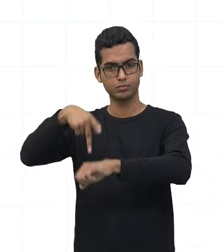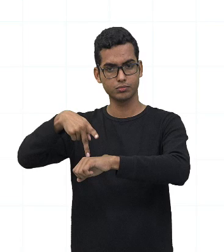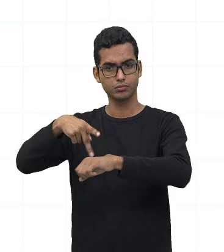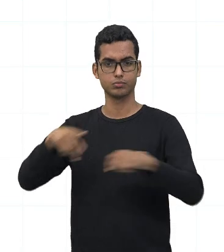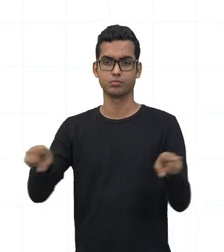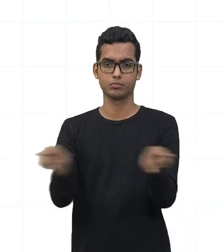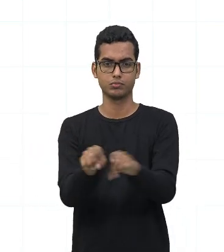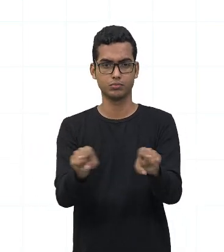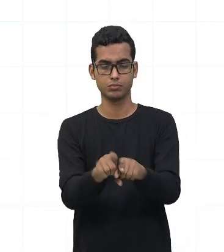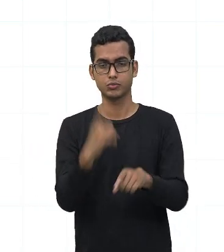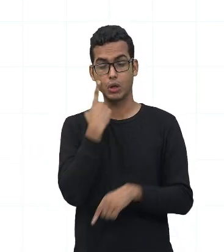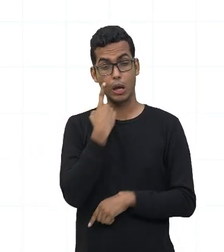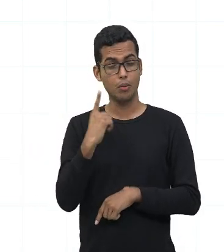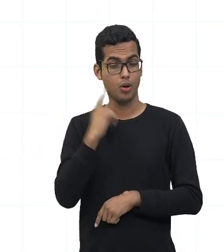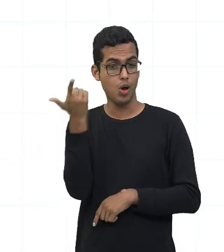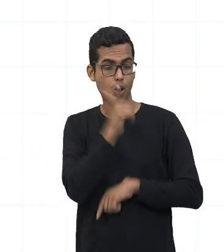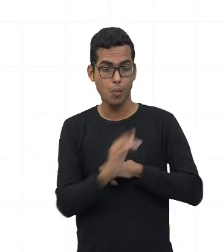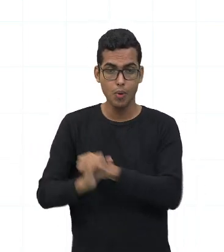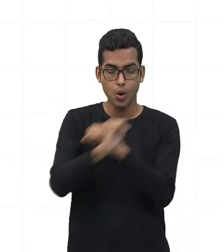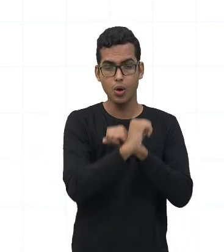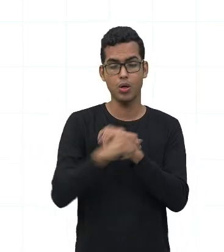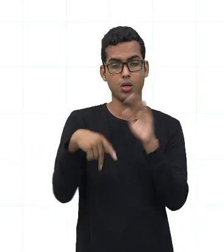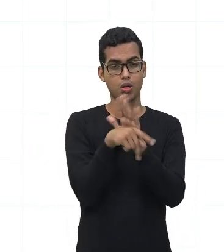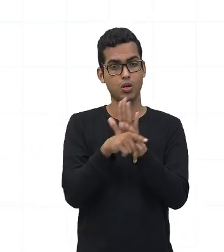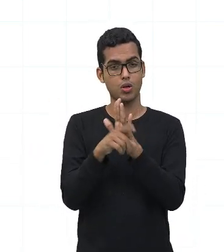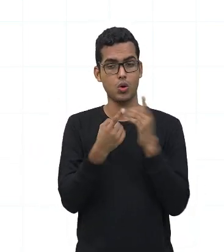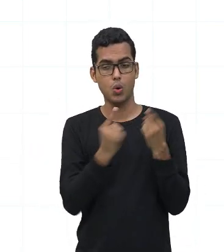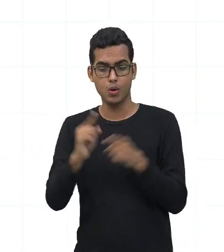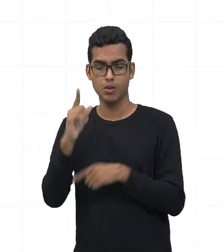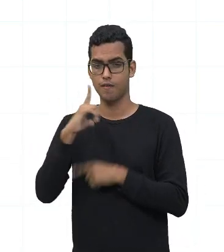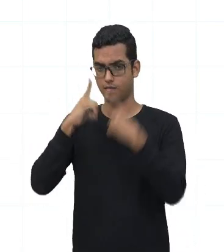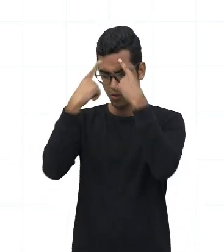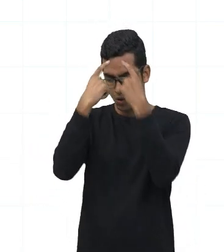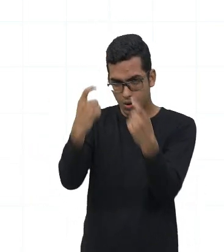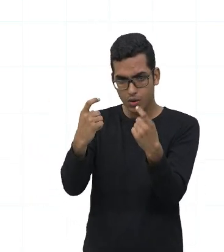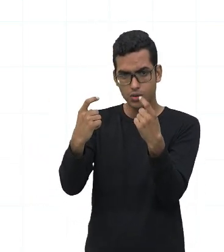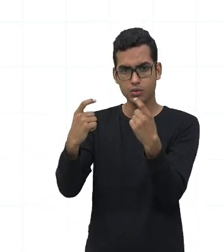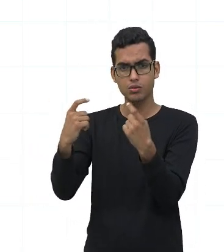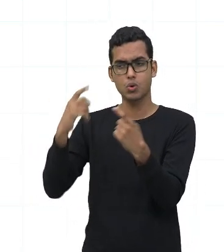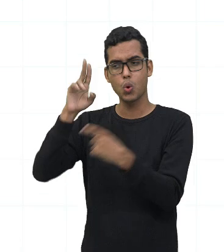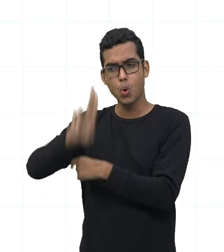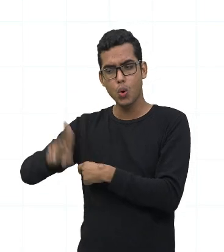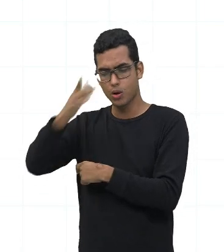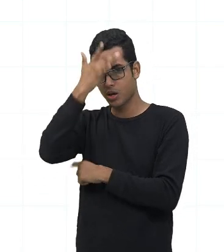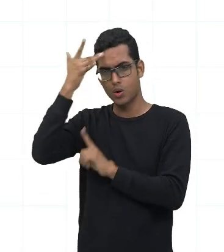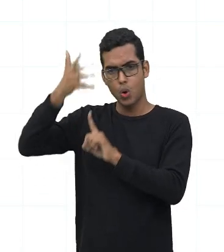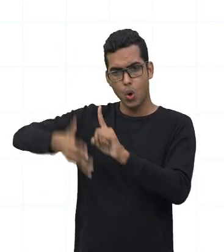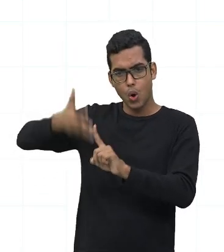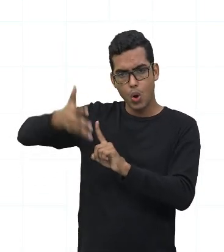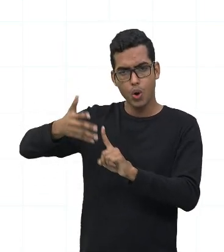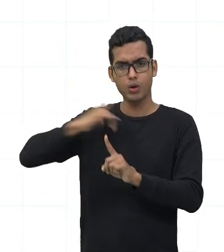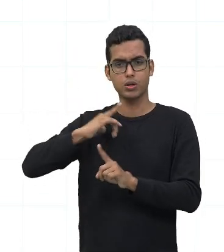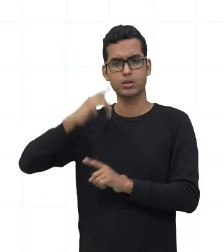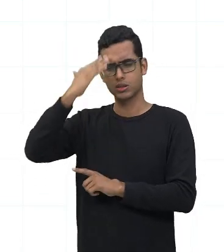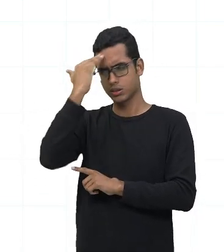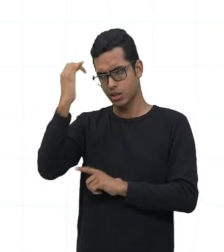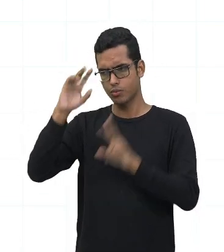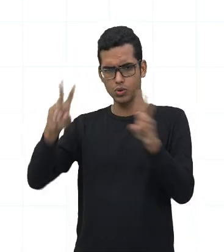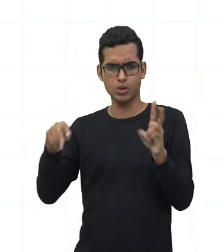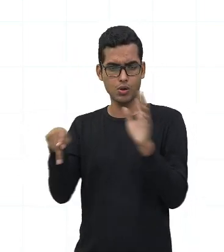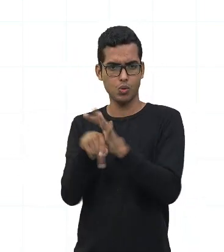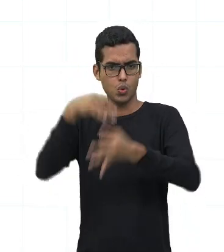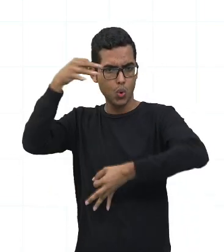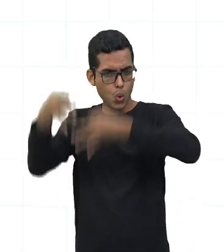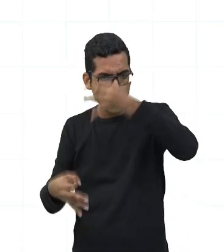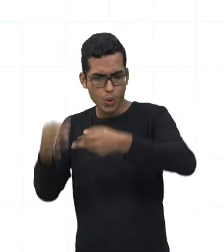usar, então, a fala de alguém que é a autoridade no assunto, um advogado, um juiz, que